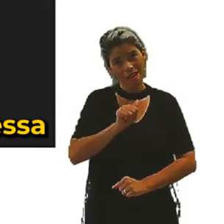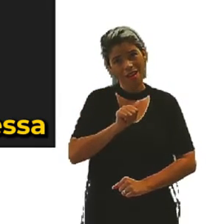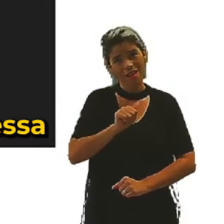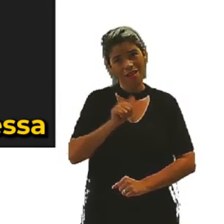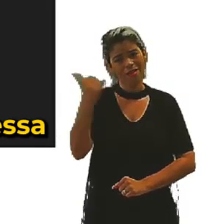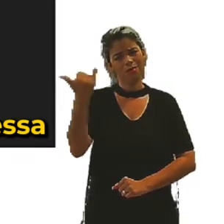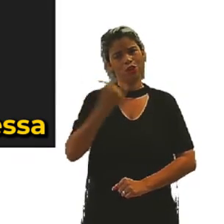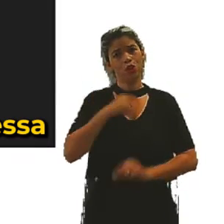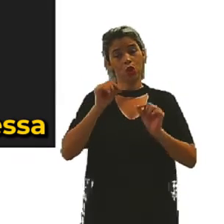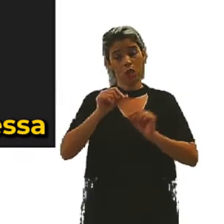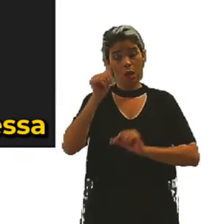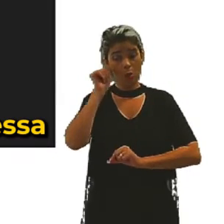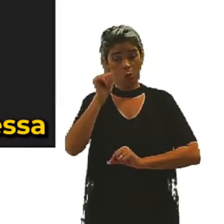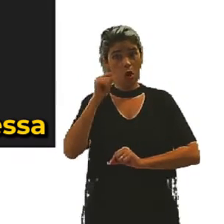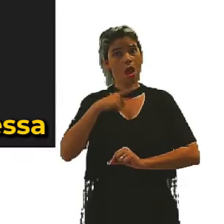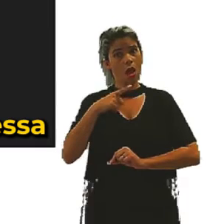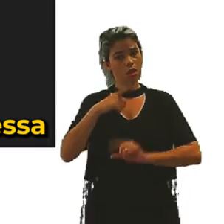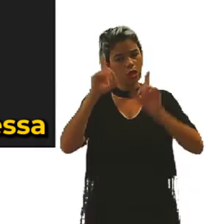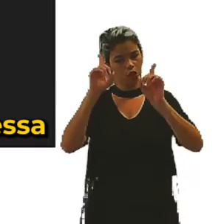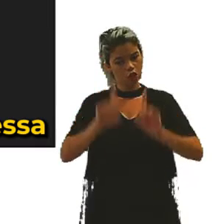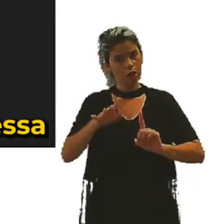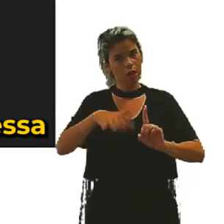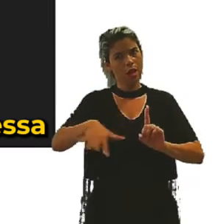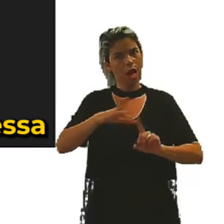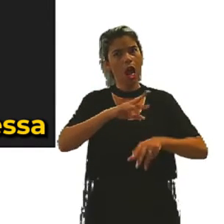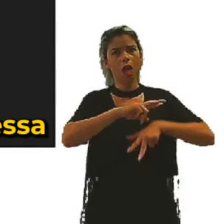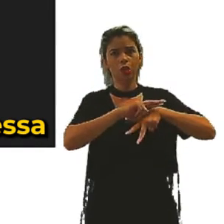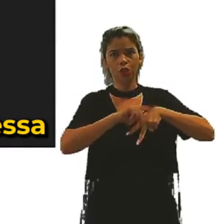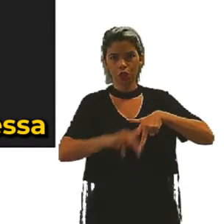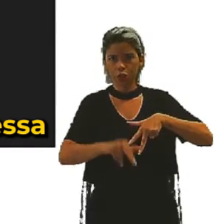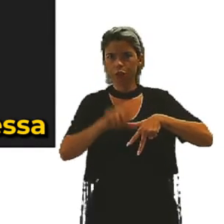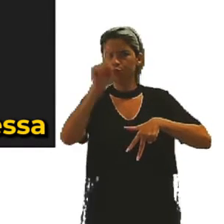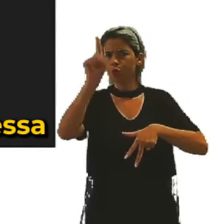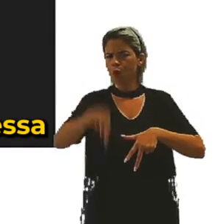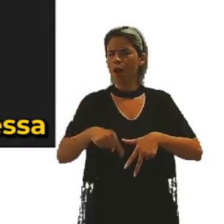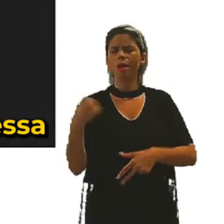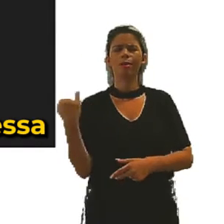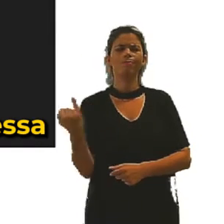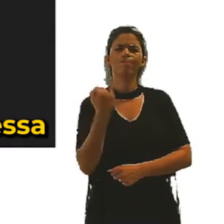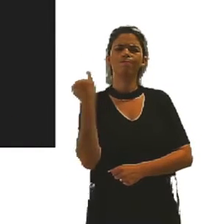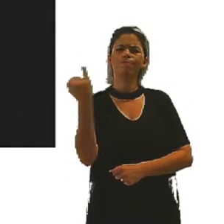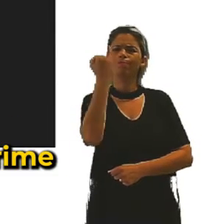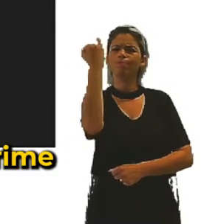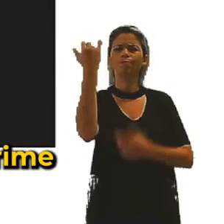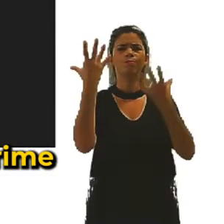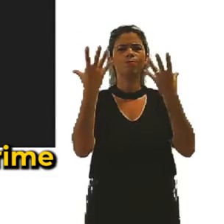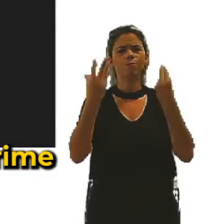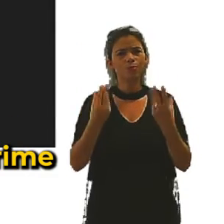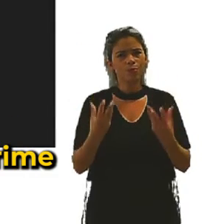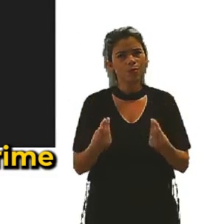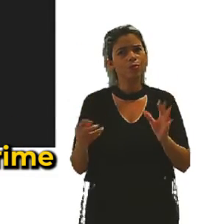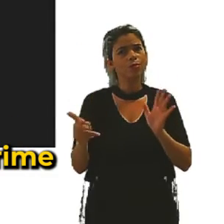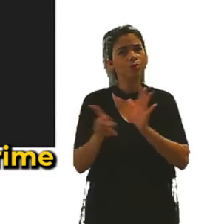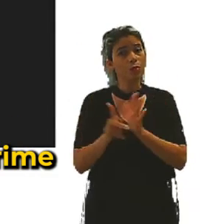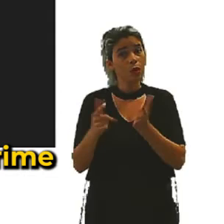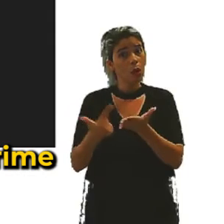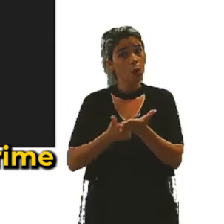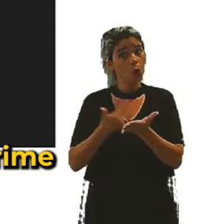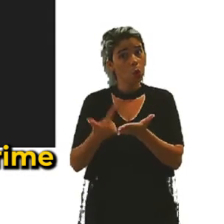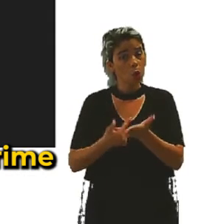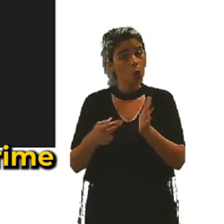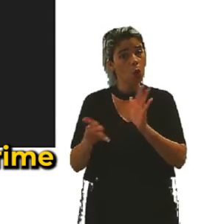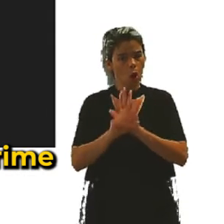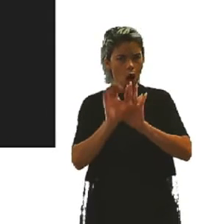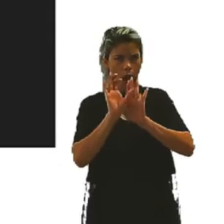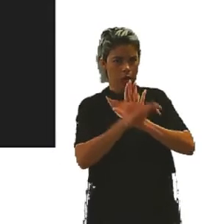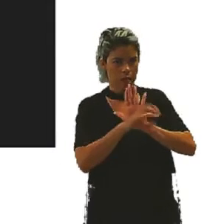que o direito à mulher, sob essa perspectiva de gênero, ele traz, né, nesse trecho extraído do livro, de um capítulo sobre